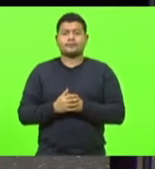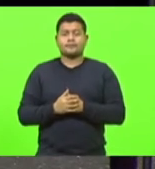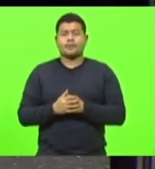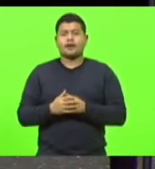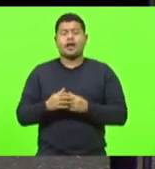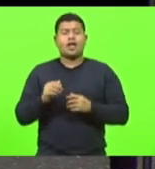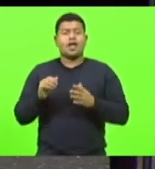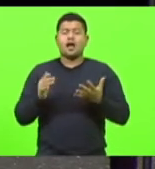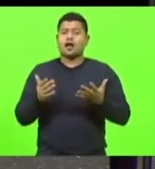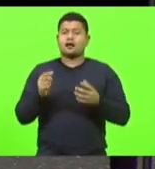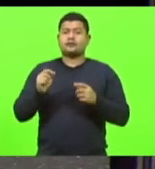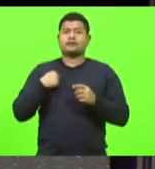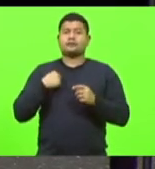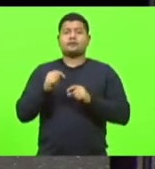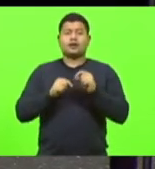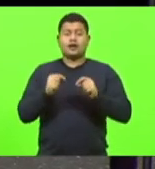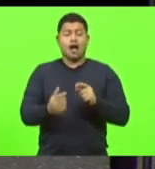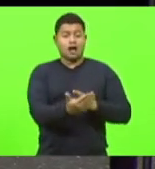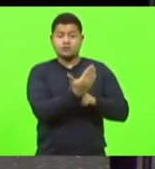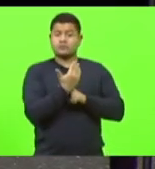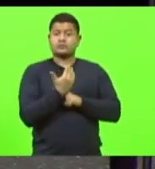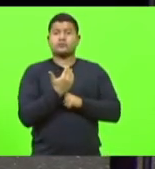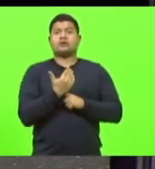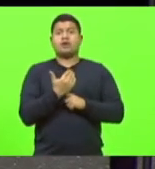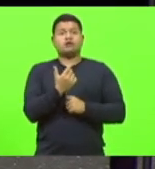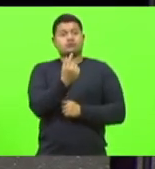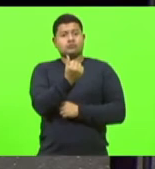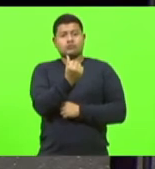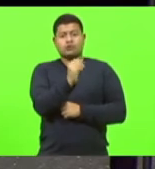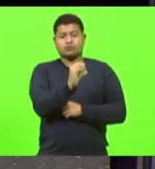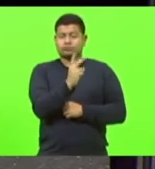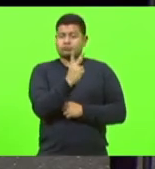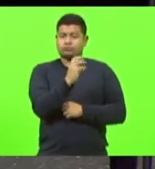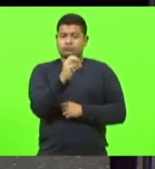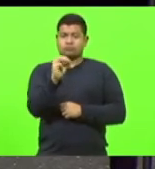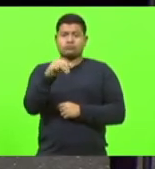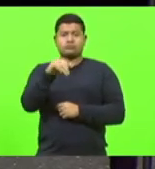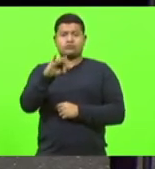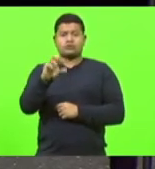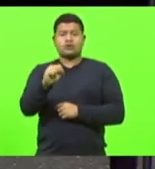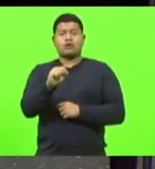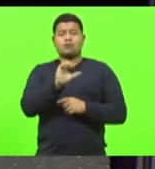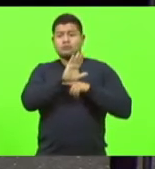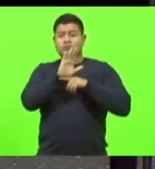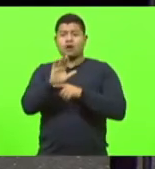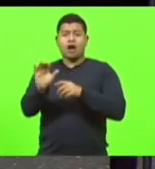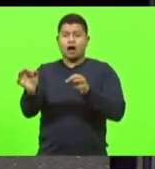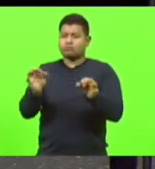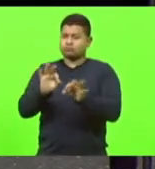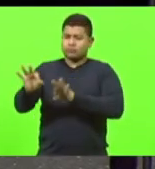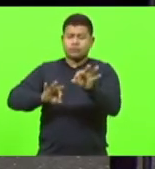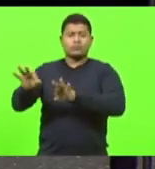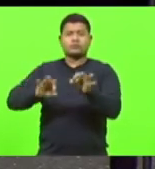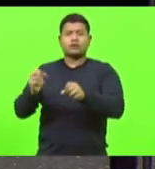do governo federal no sentido de aportar esses recursos para 470,